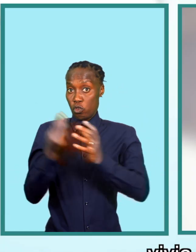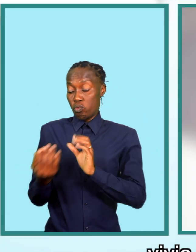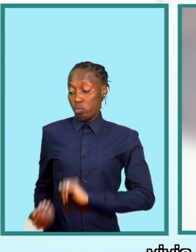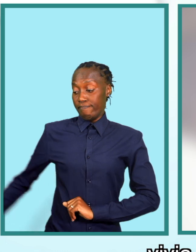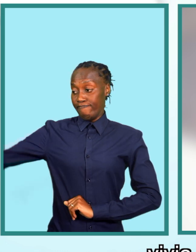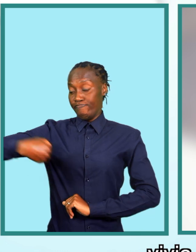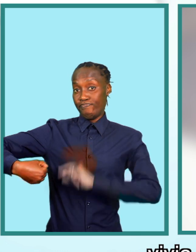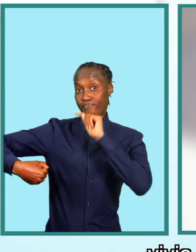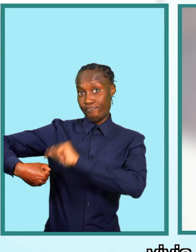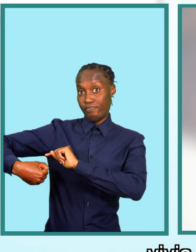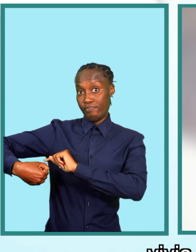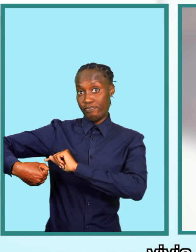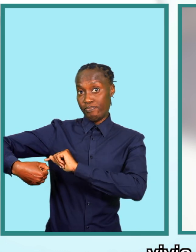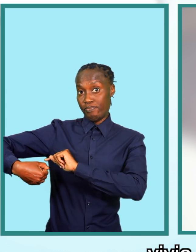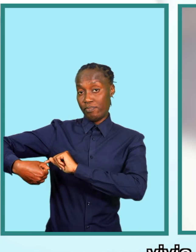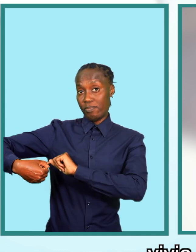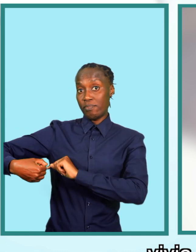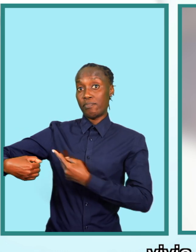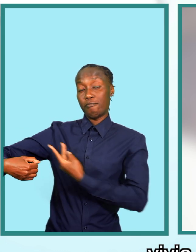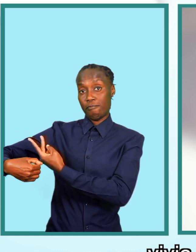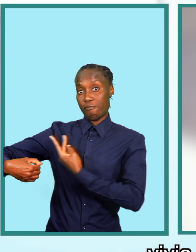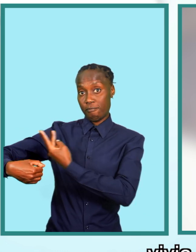Vivia com meu marido.